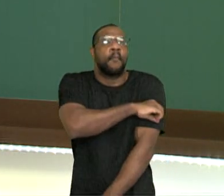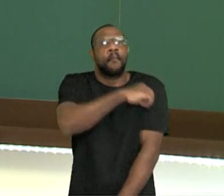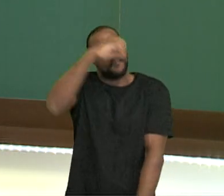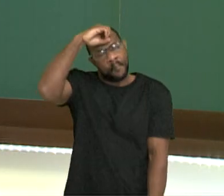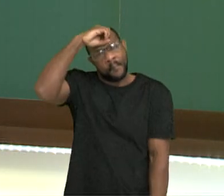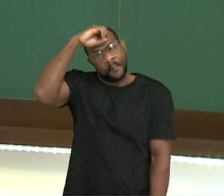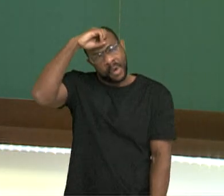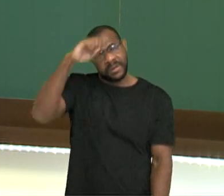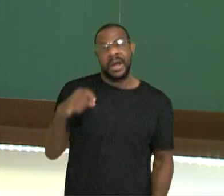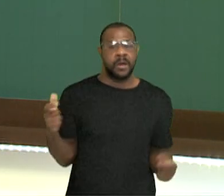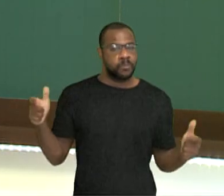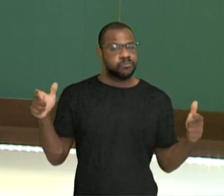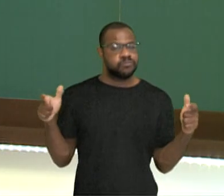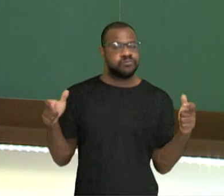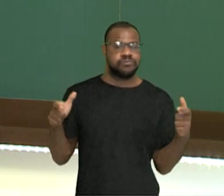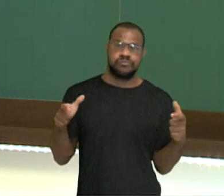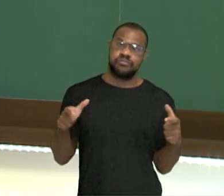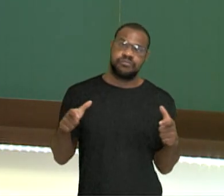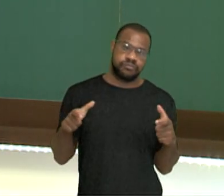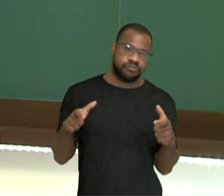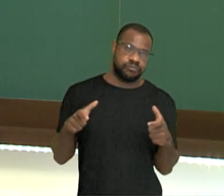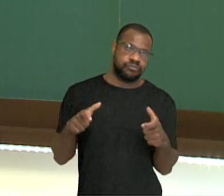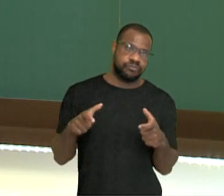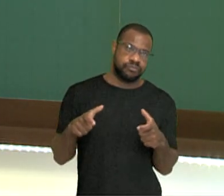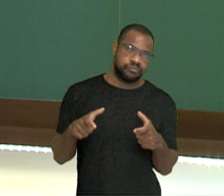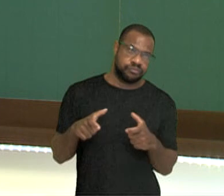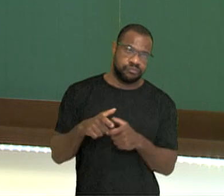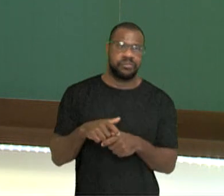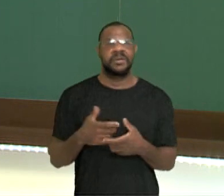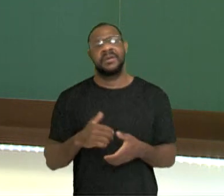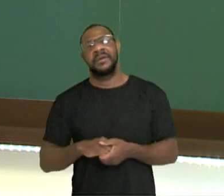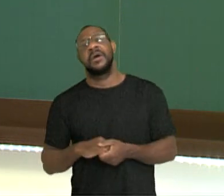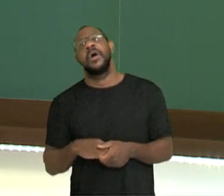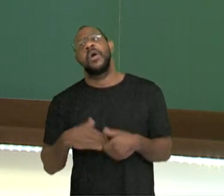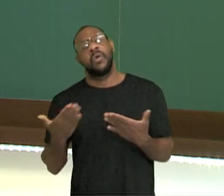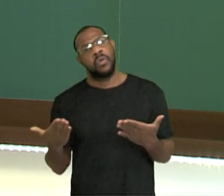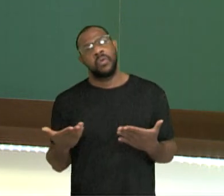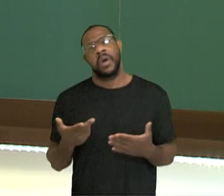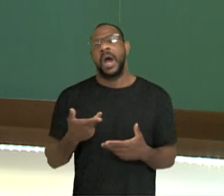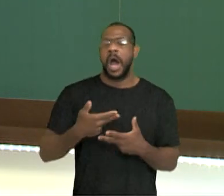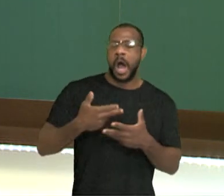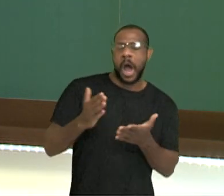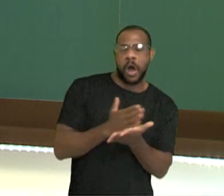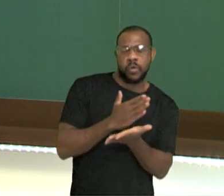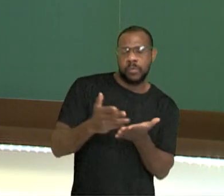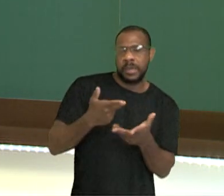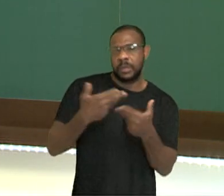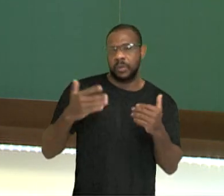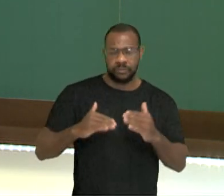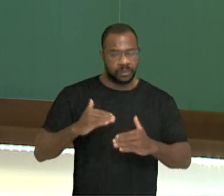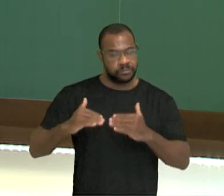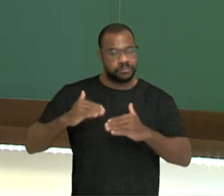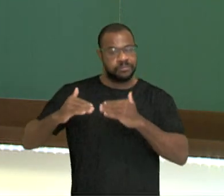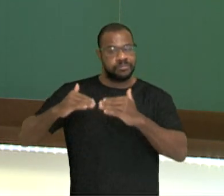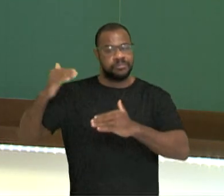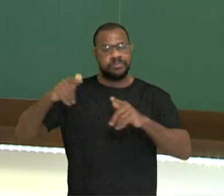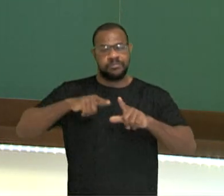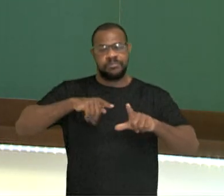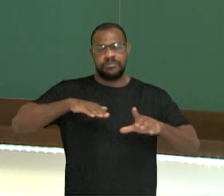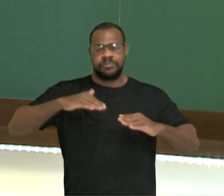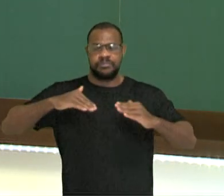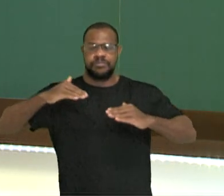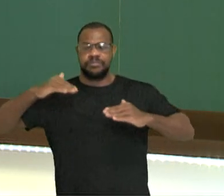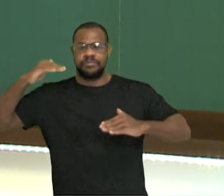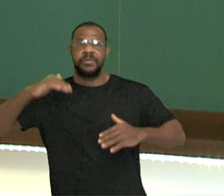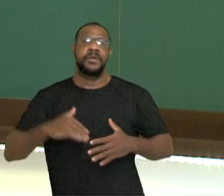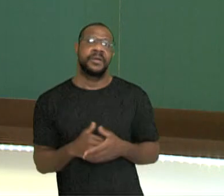foi diminuindo ao longo do tempo, ou como certas coisas foram evoluindo ao longo do tempo. Então, esse tipo de